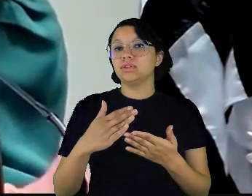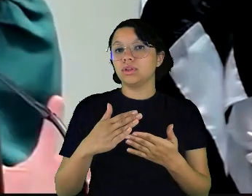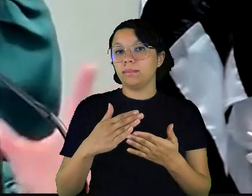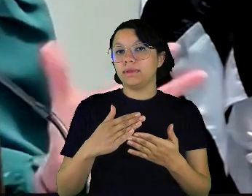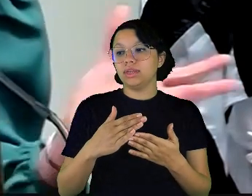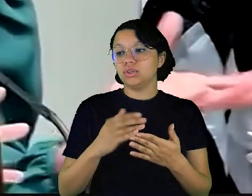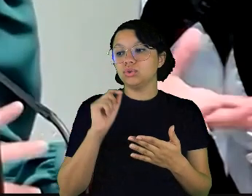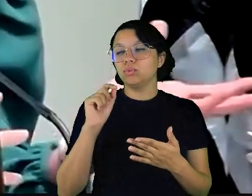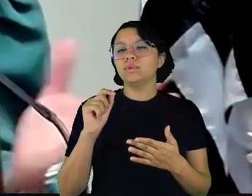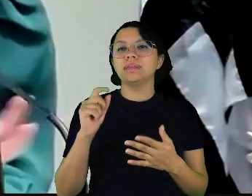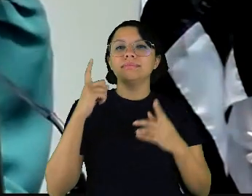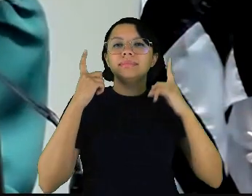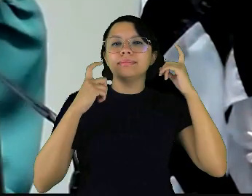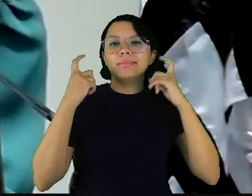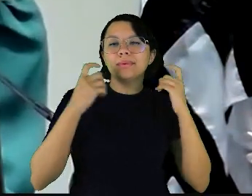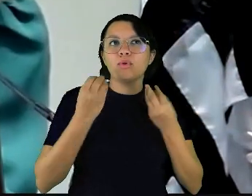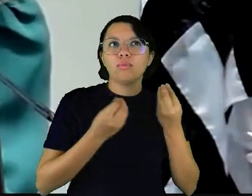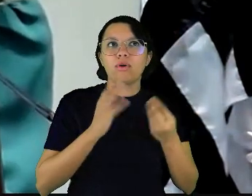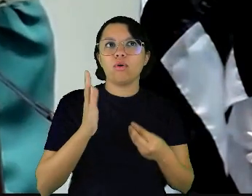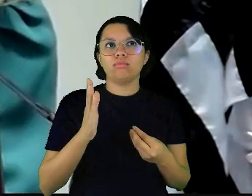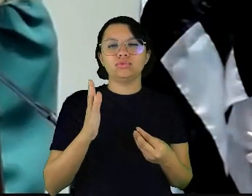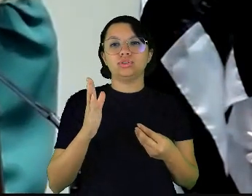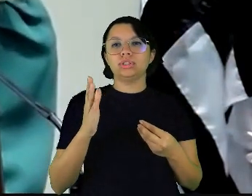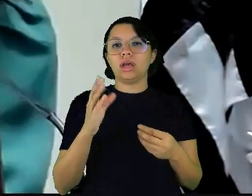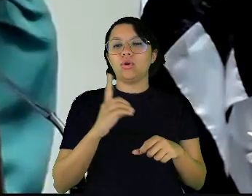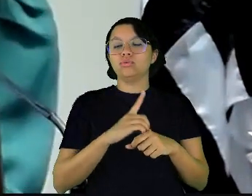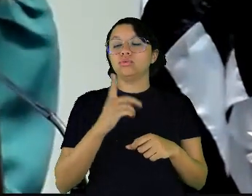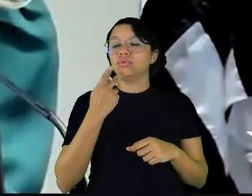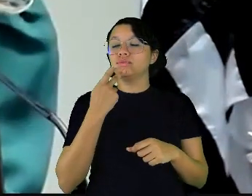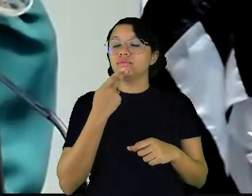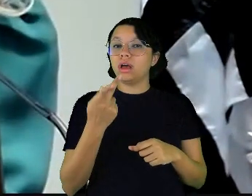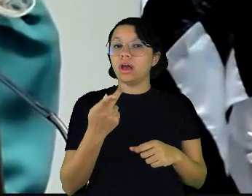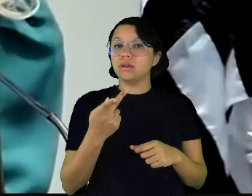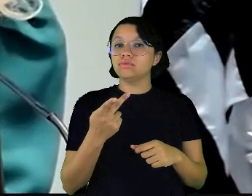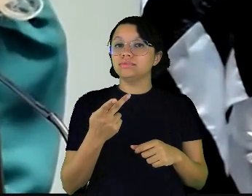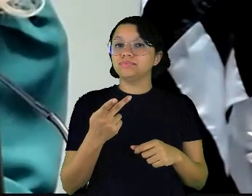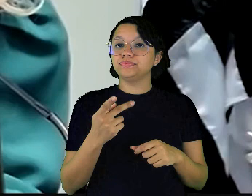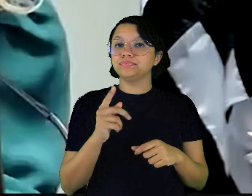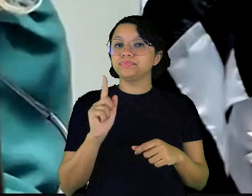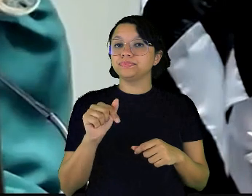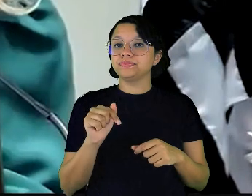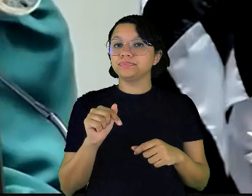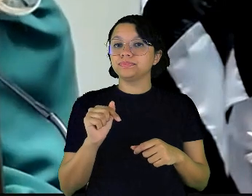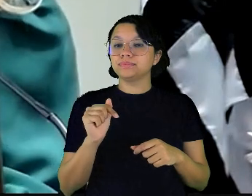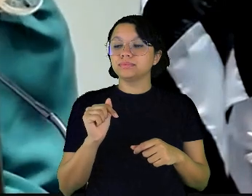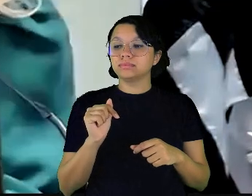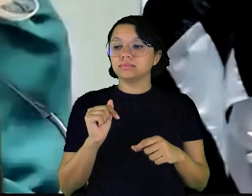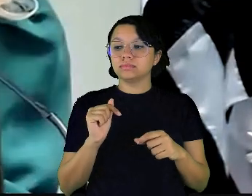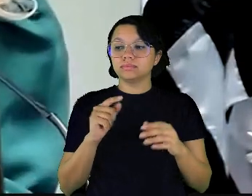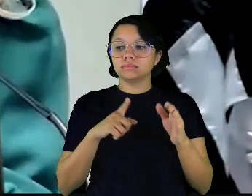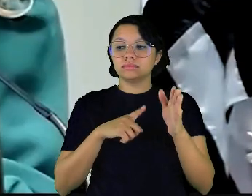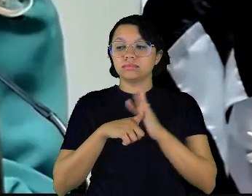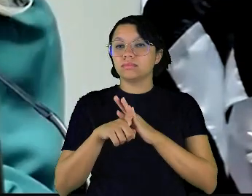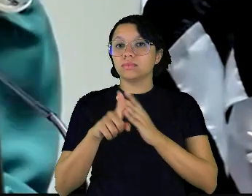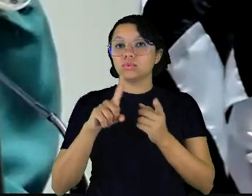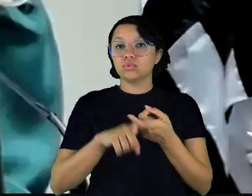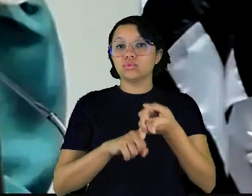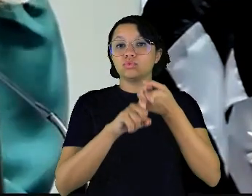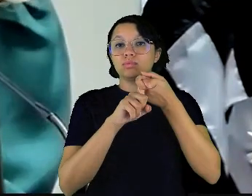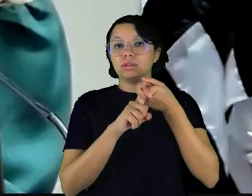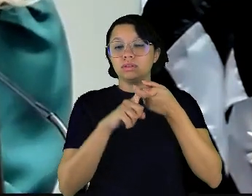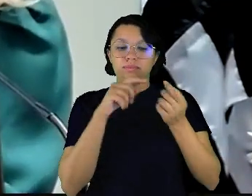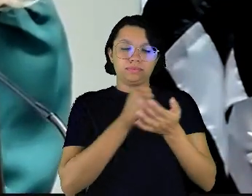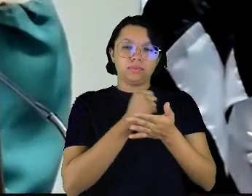Inicialmente, o que me preocupa, como já o doutor Farley colocou, é essa questão da suspensão